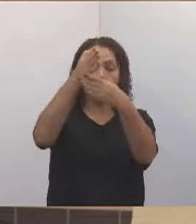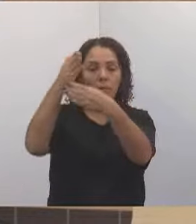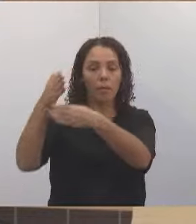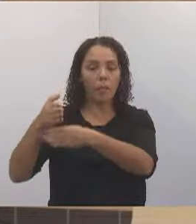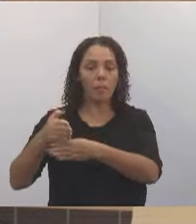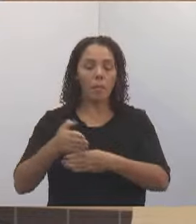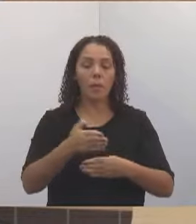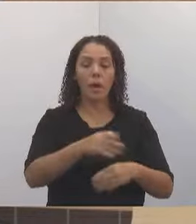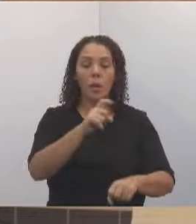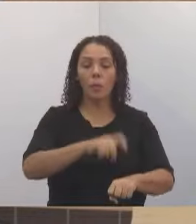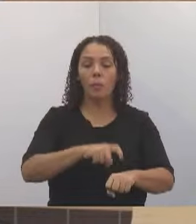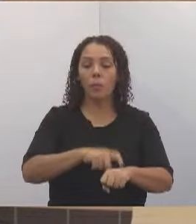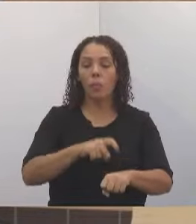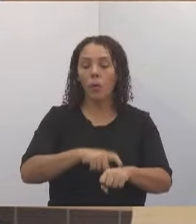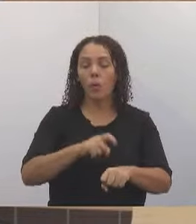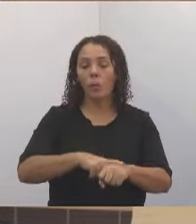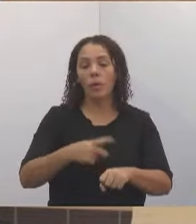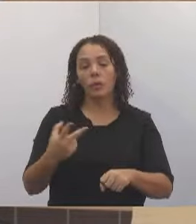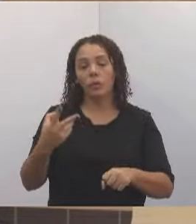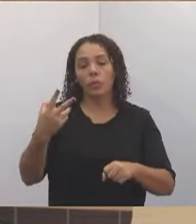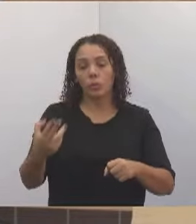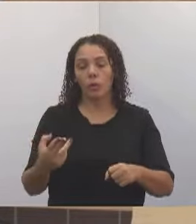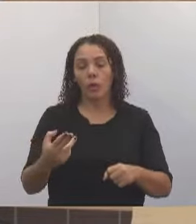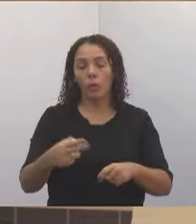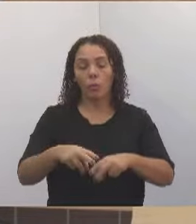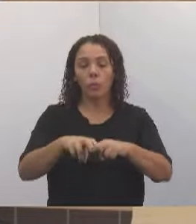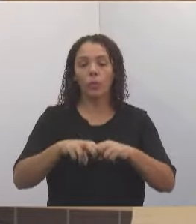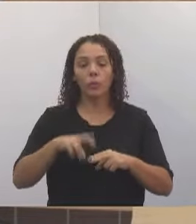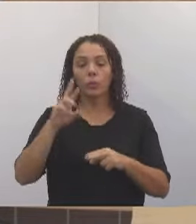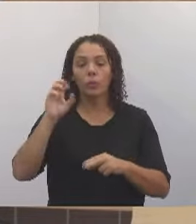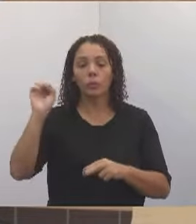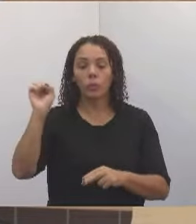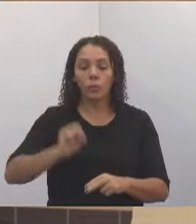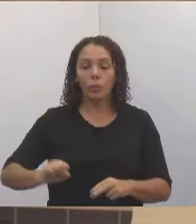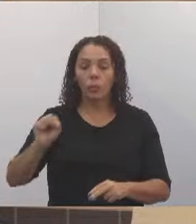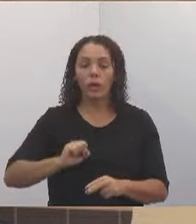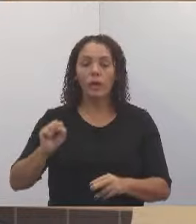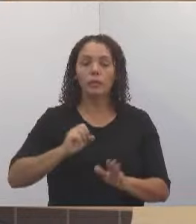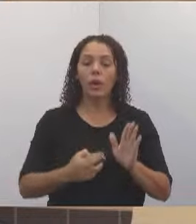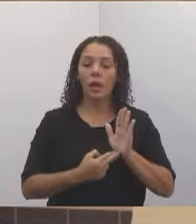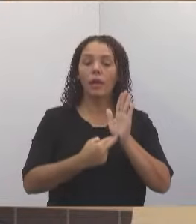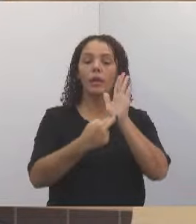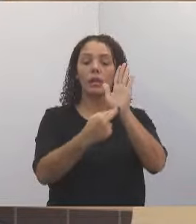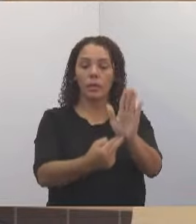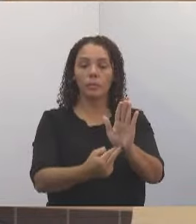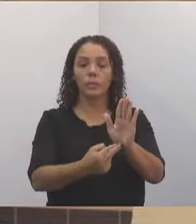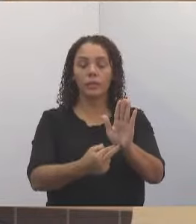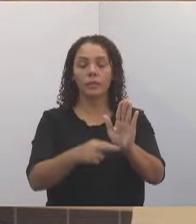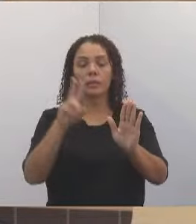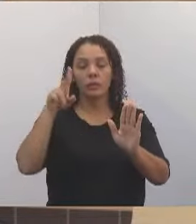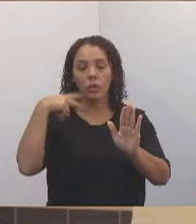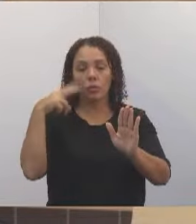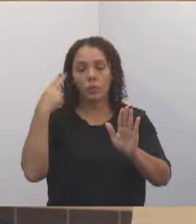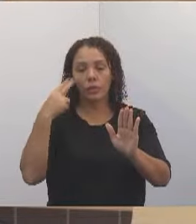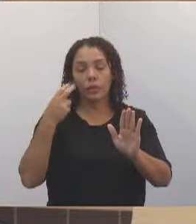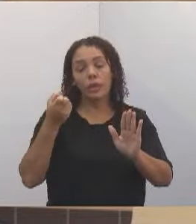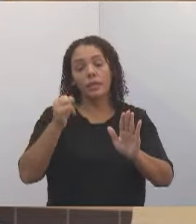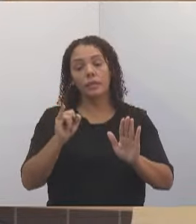os lugares. Então, o assessor representa o mandato do vereador. E se